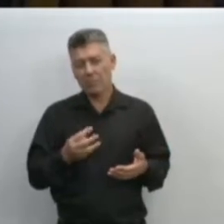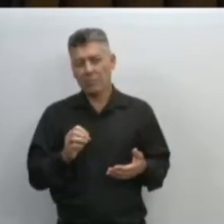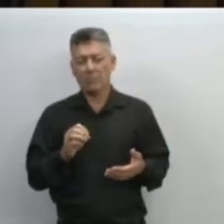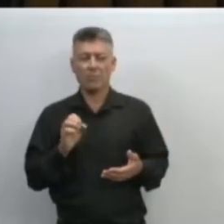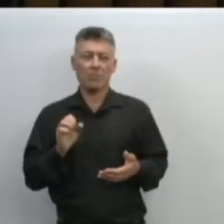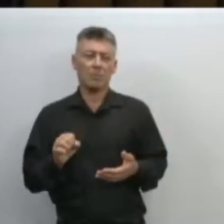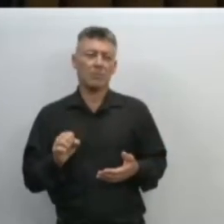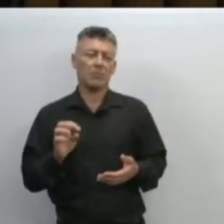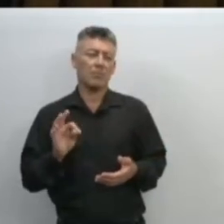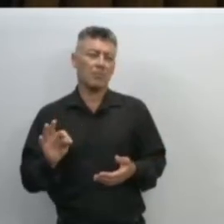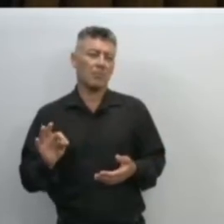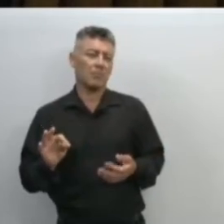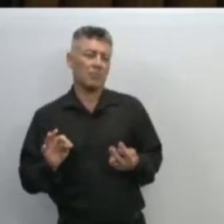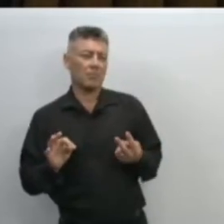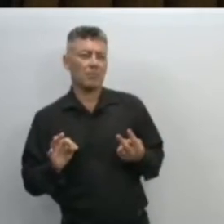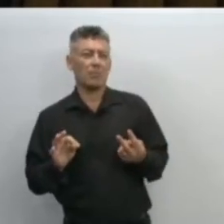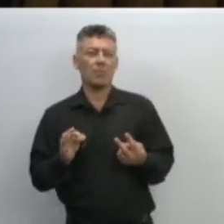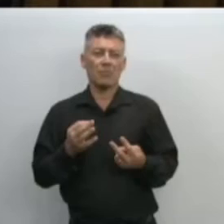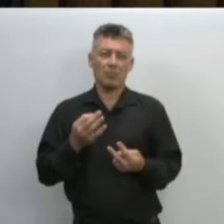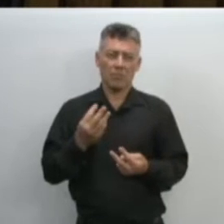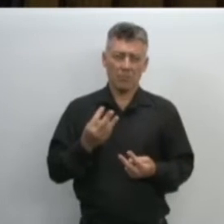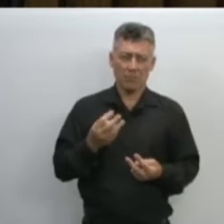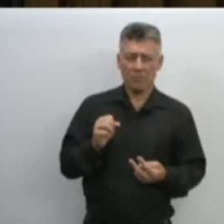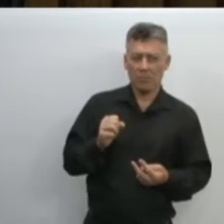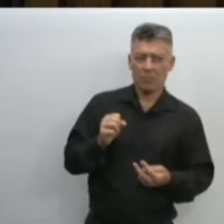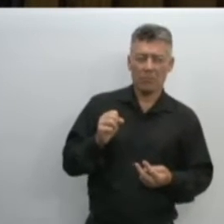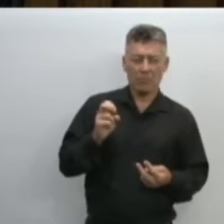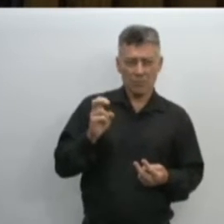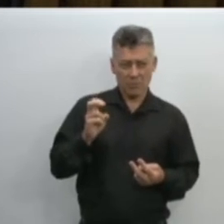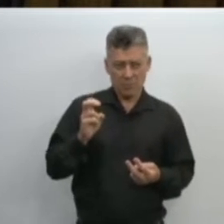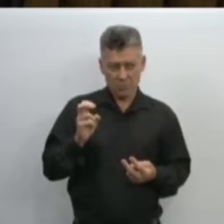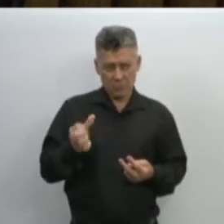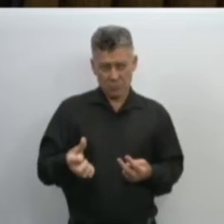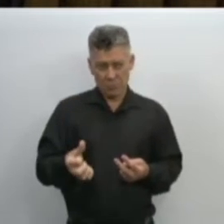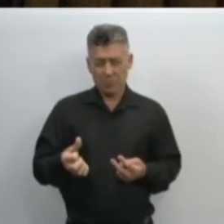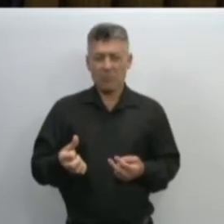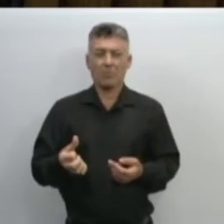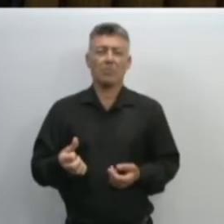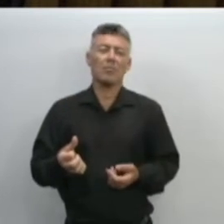4.308, vereador Técio, requerimento 4.385, 386,